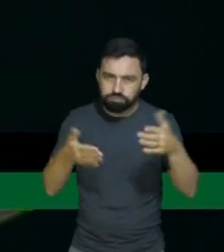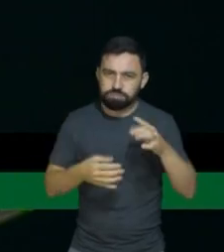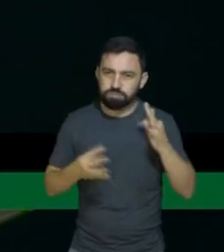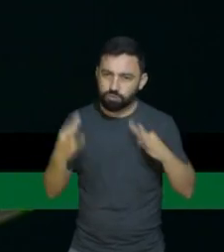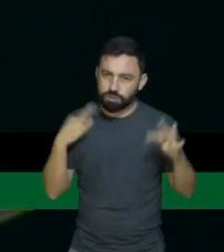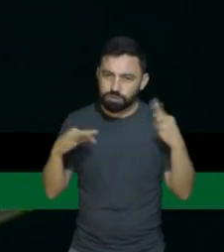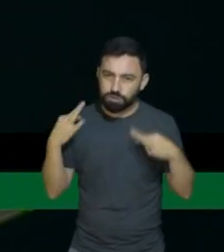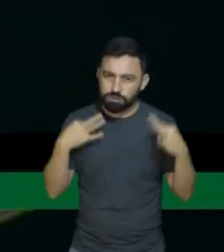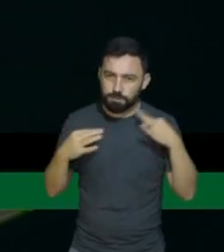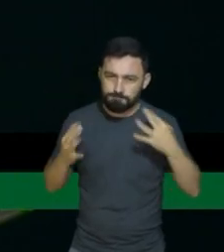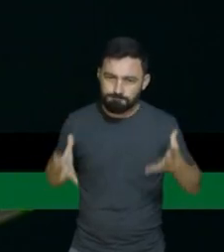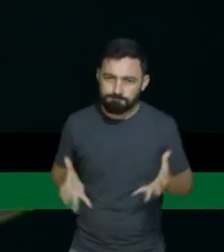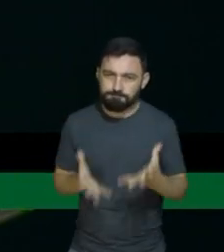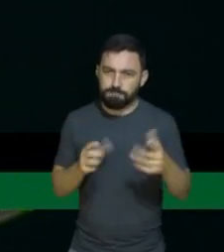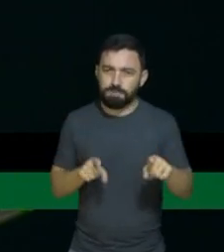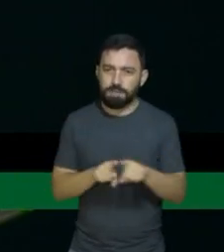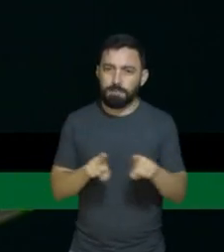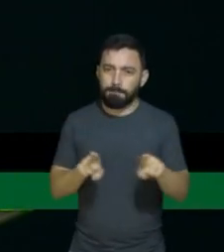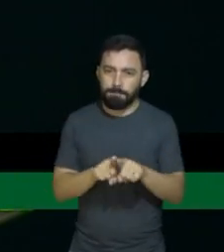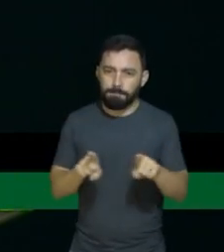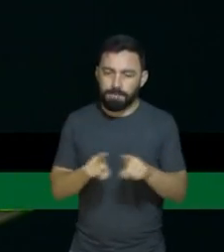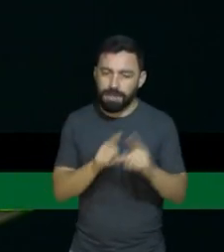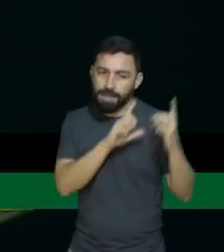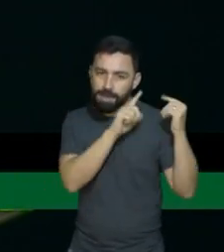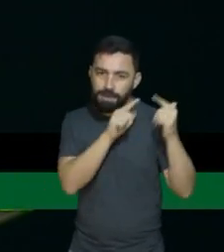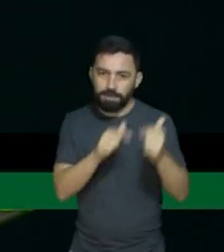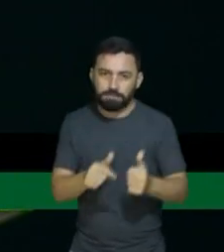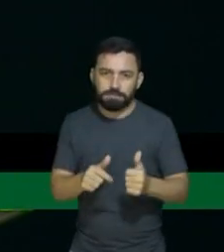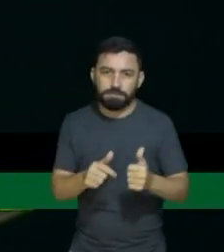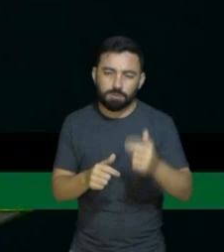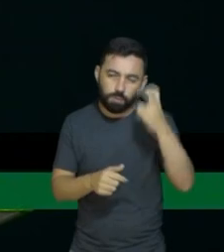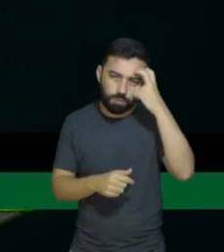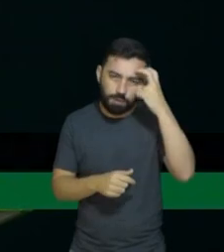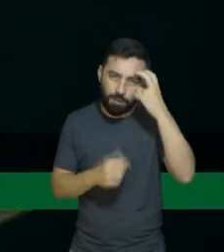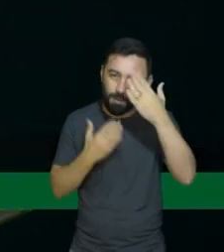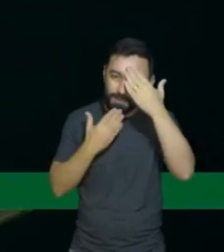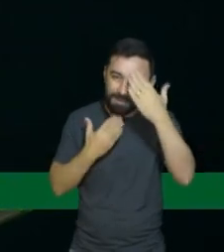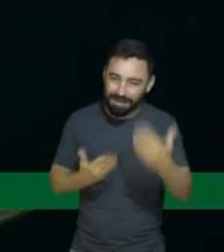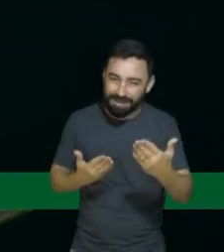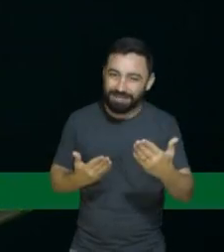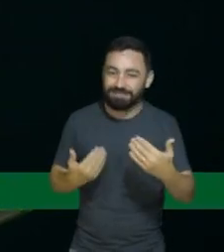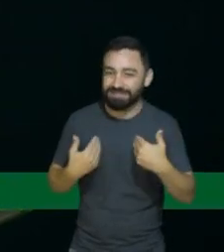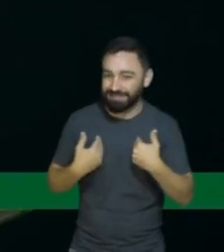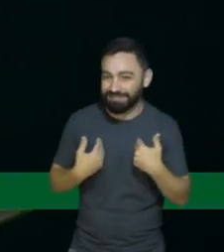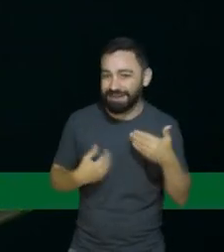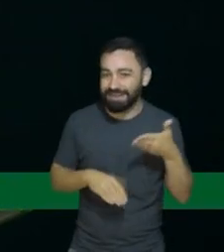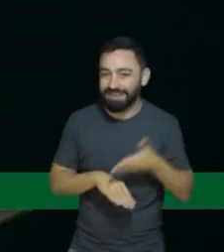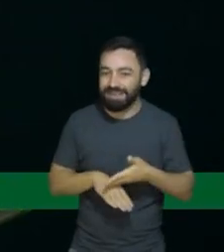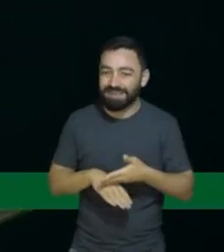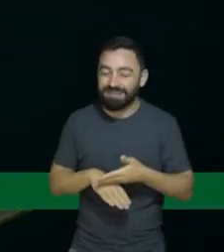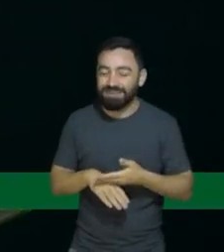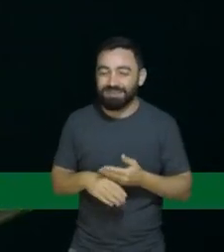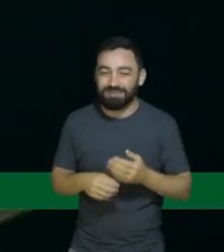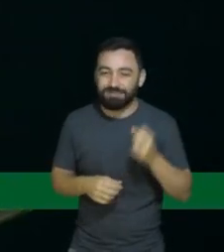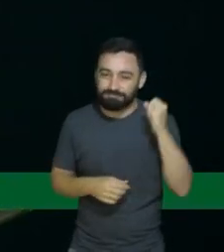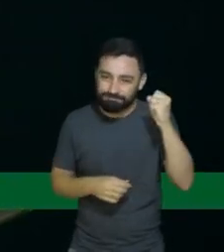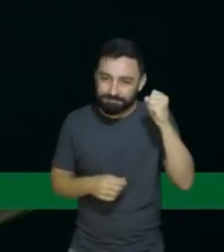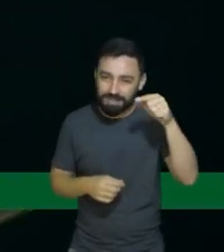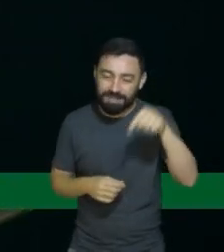e enaltecendo nossa herança cultural obrigado pela oportunidade Viva o vale europeu